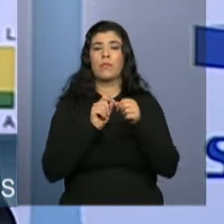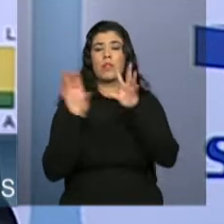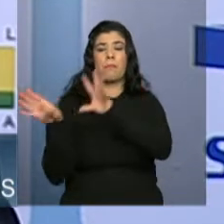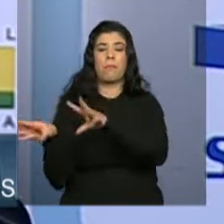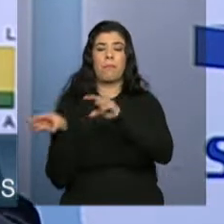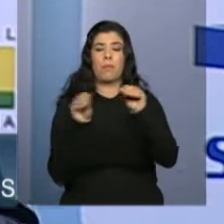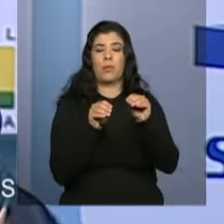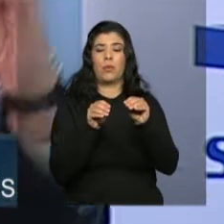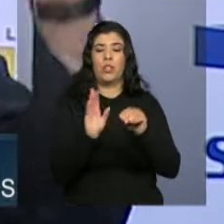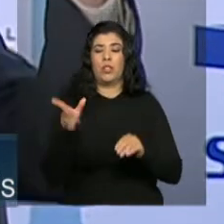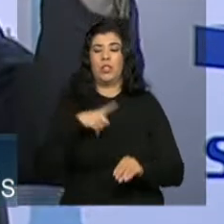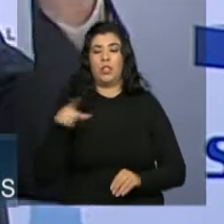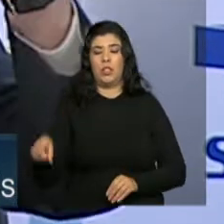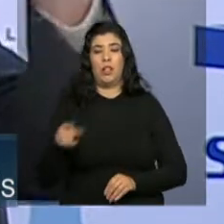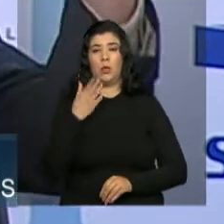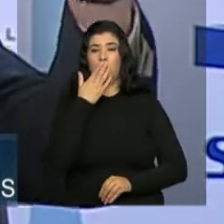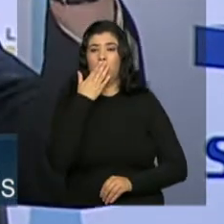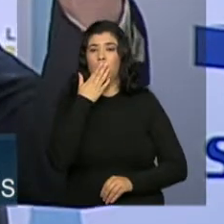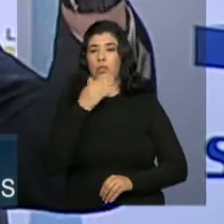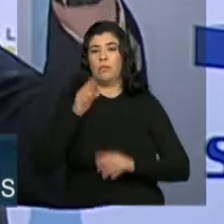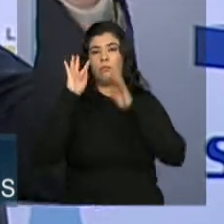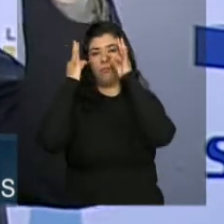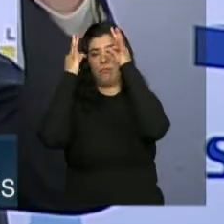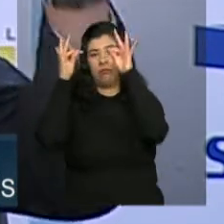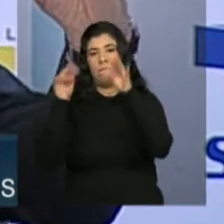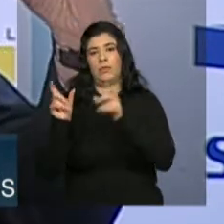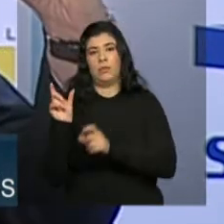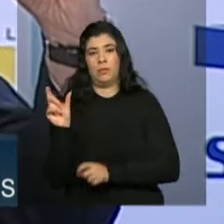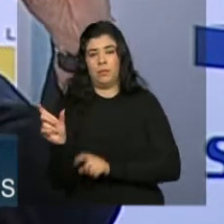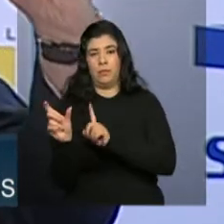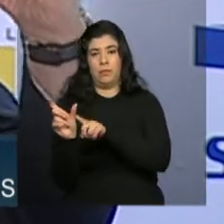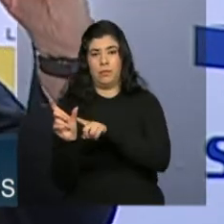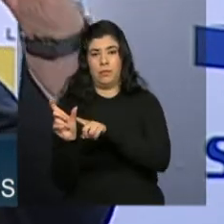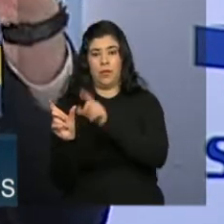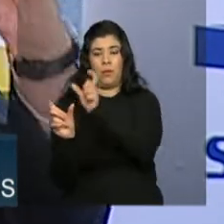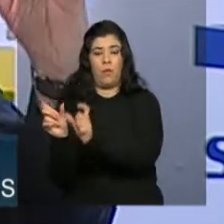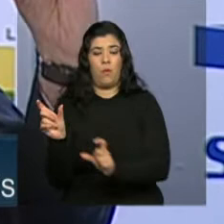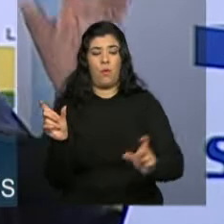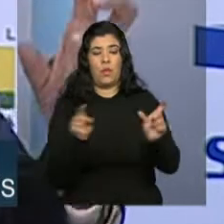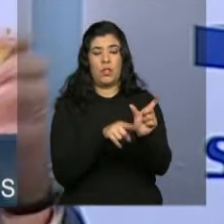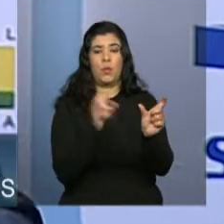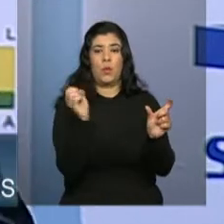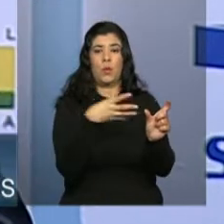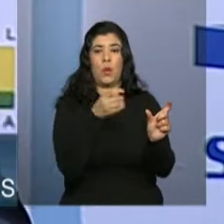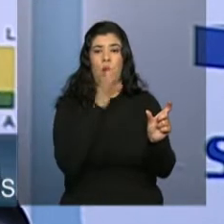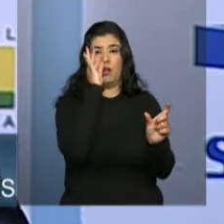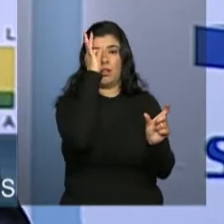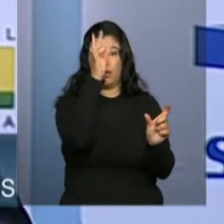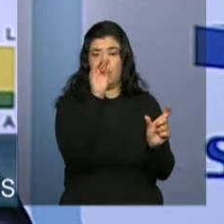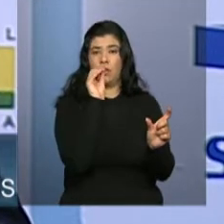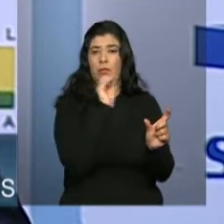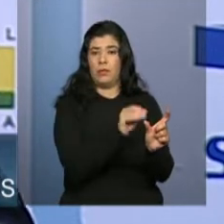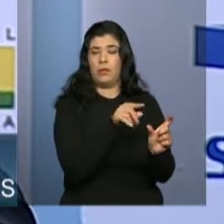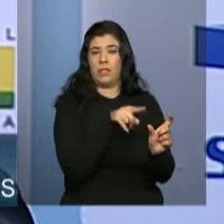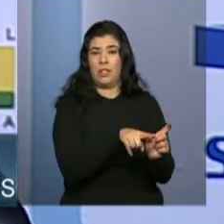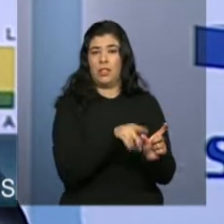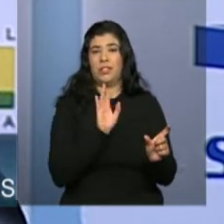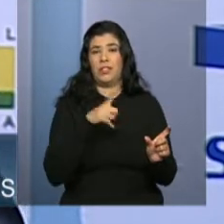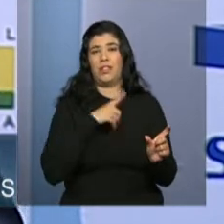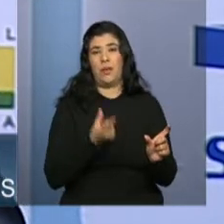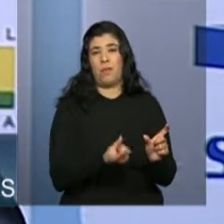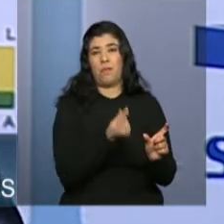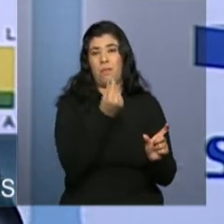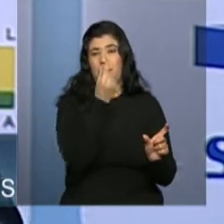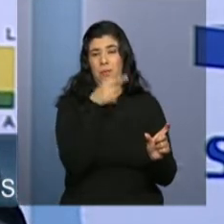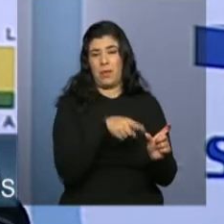tecnologia já tem o medicamento né da Matriz digamos assim já tem um preço o preço do